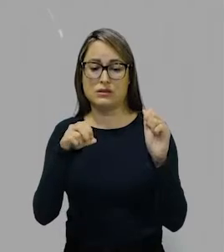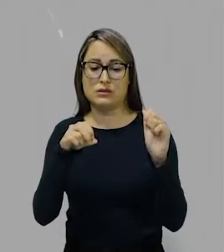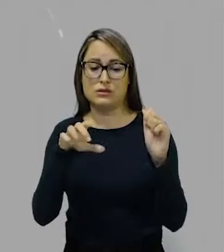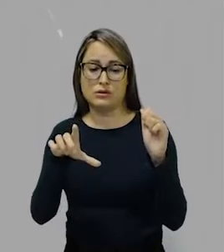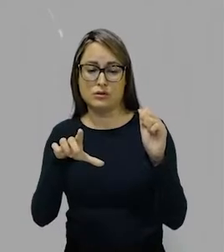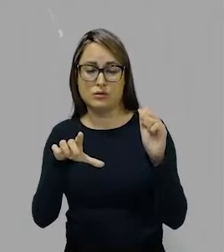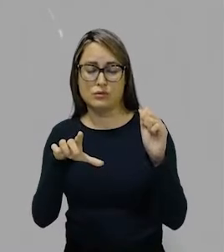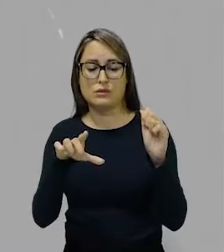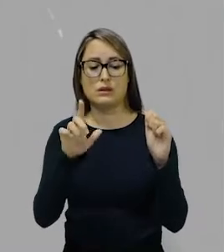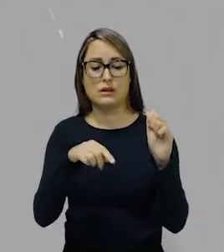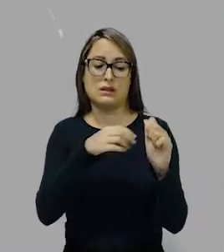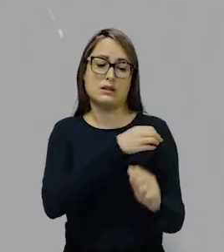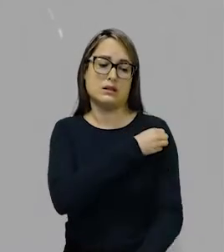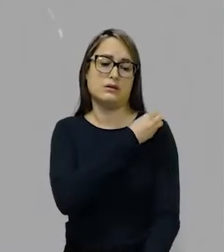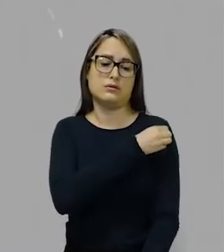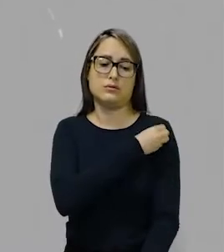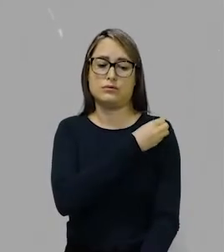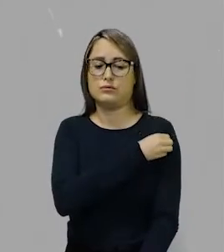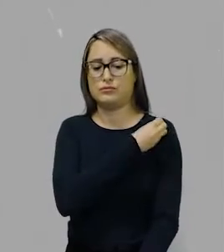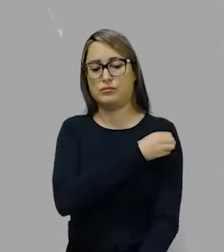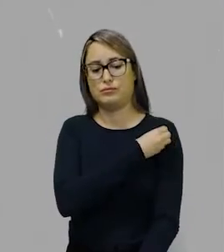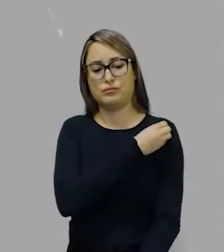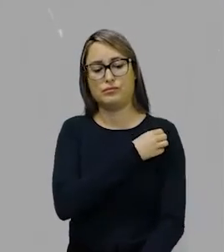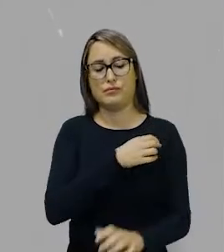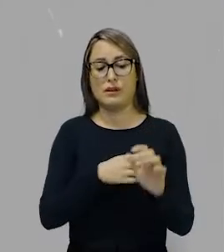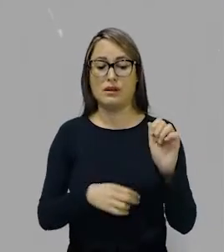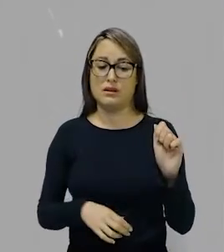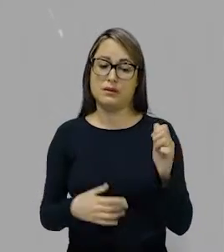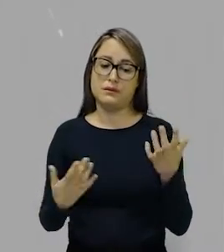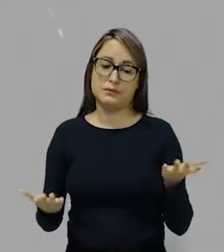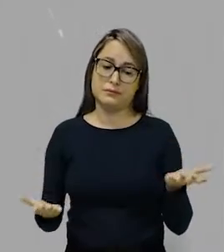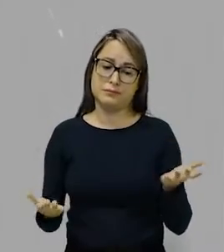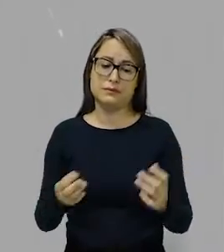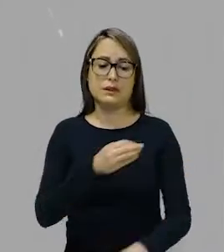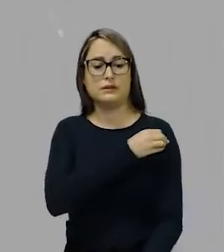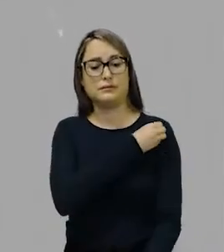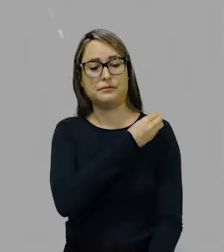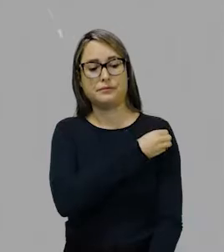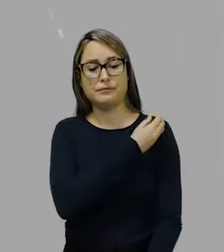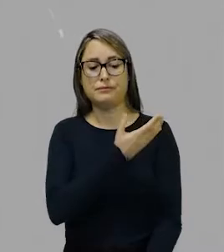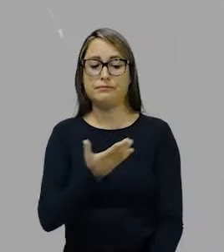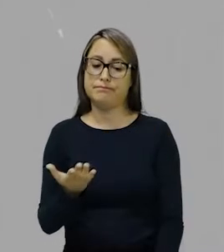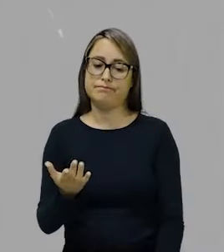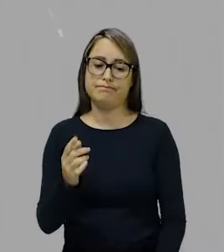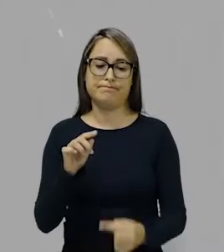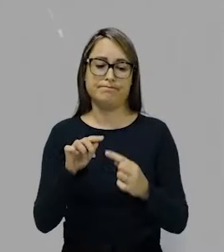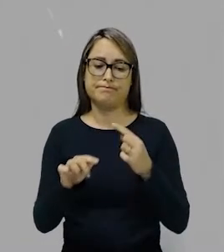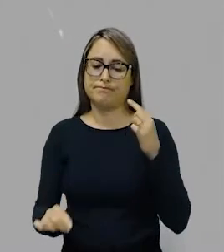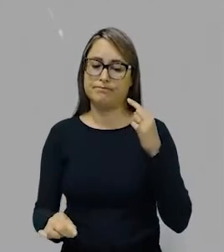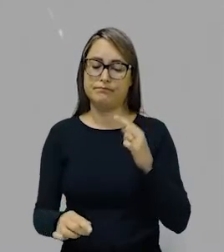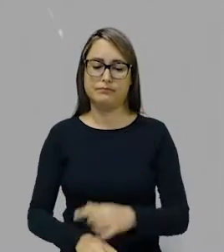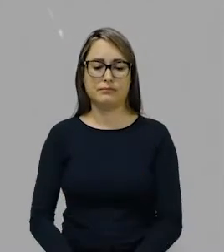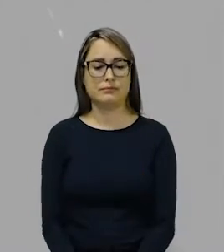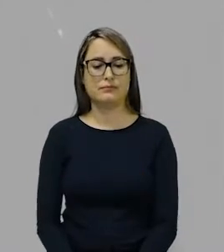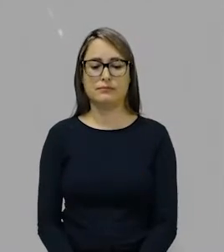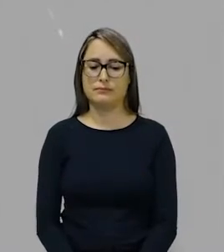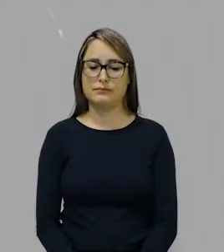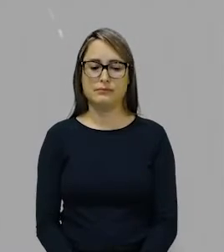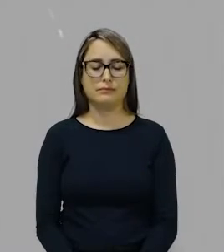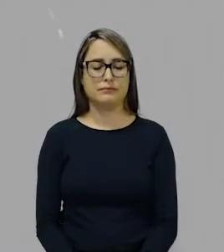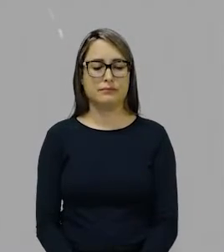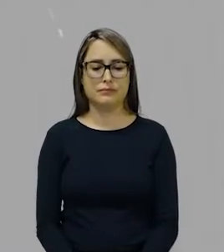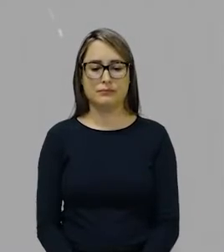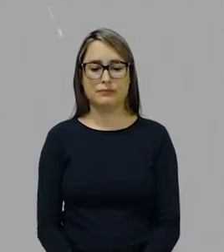álcool. Um álcool. Então, aqui na letra A, nós temos um álcool. Então, não tem como ele ser isômero